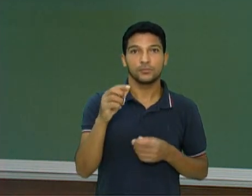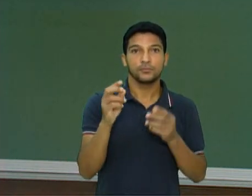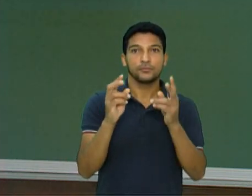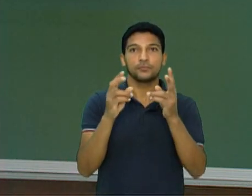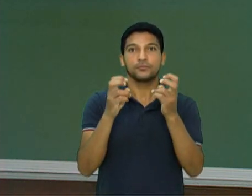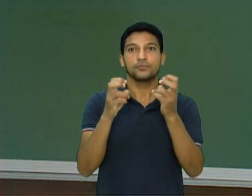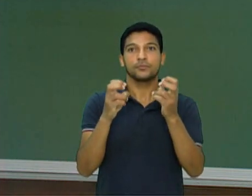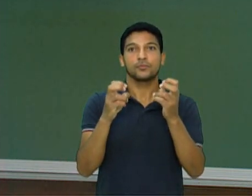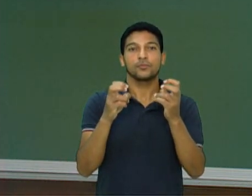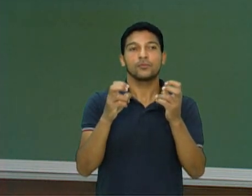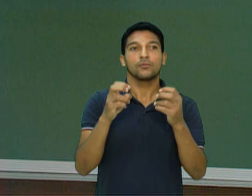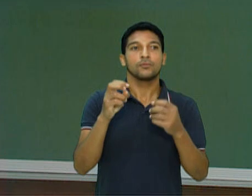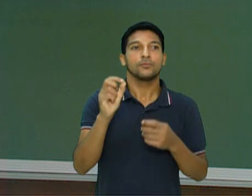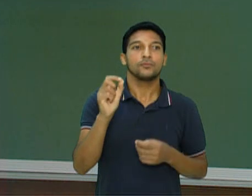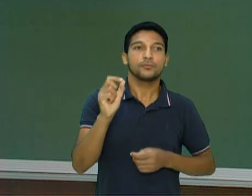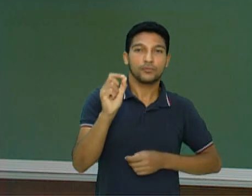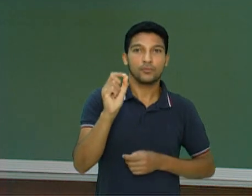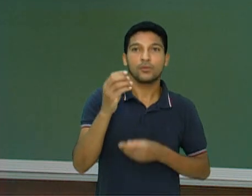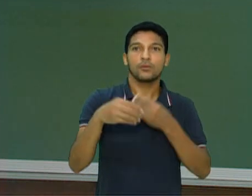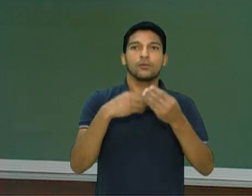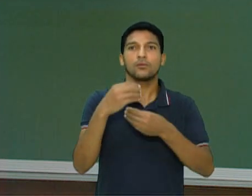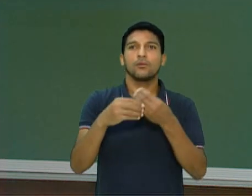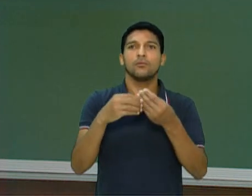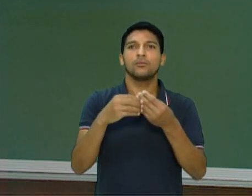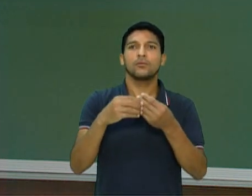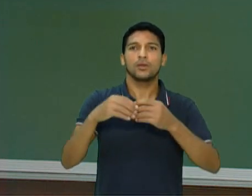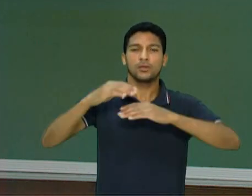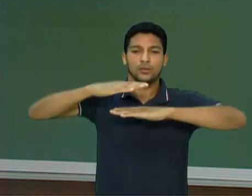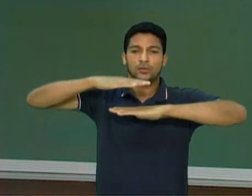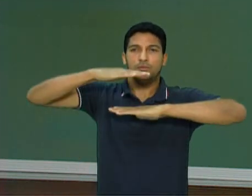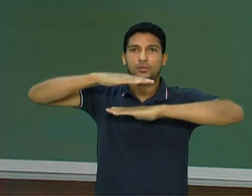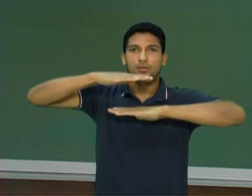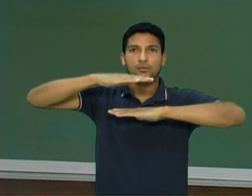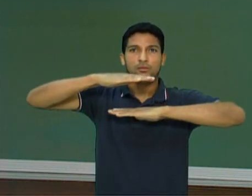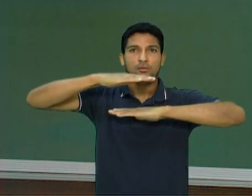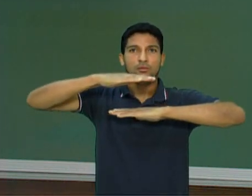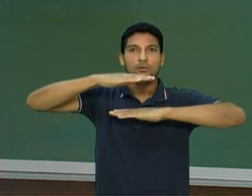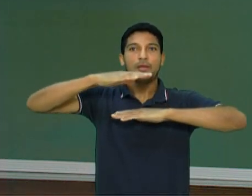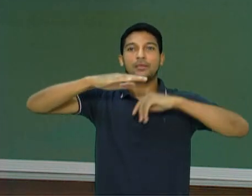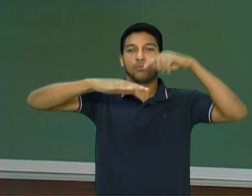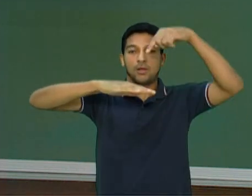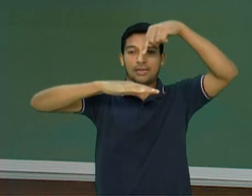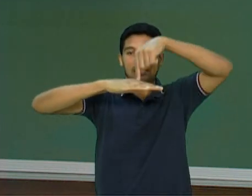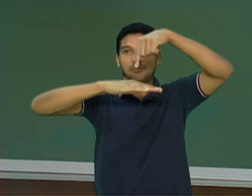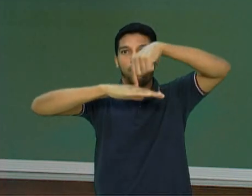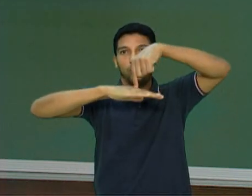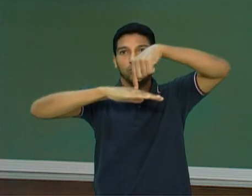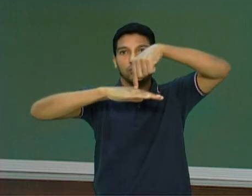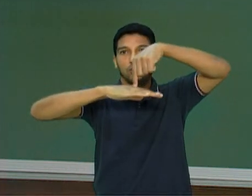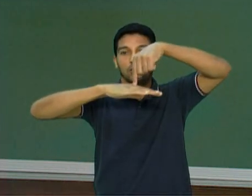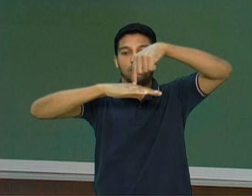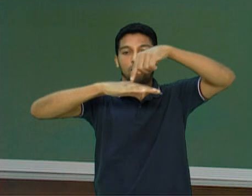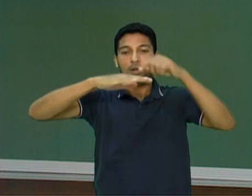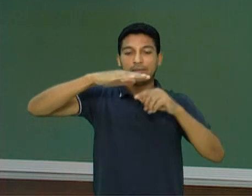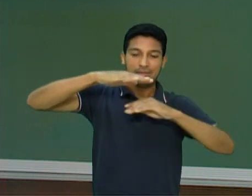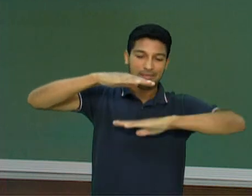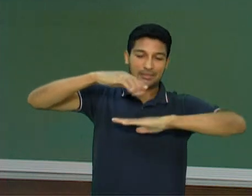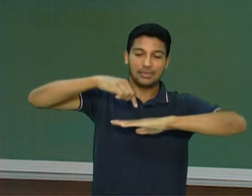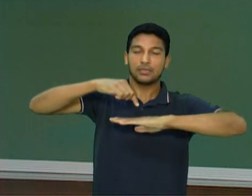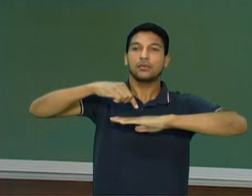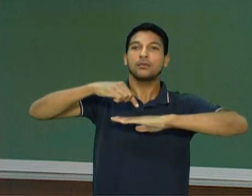primeiro exercício, né? Como é que seria a projeção ortogonal de um ponto? Você tem um ponto no espaço, qual que seria a sombra dele no solo,